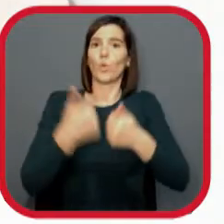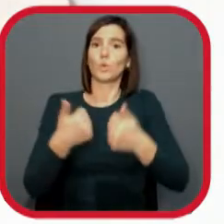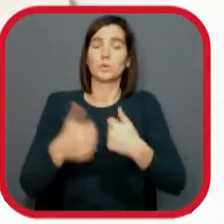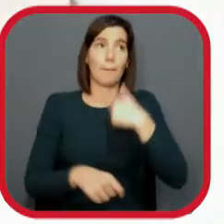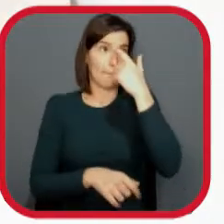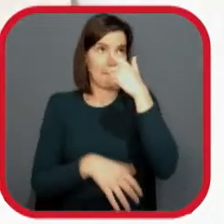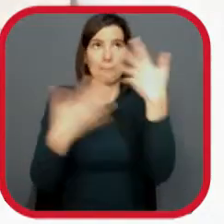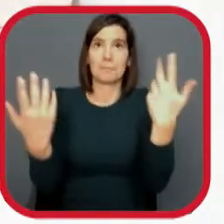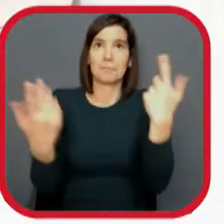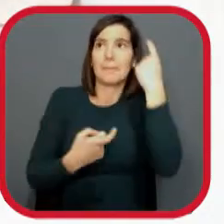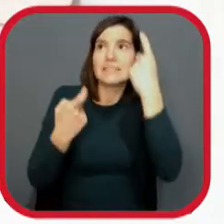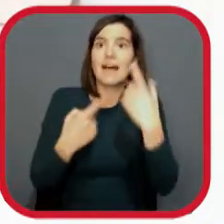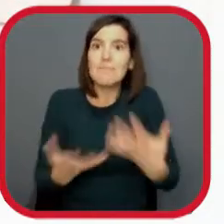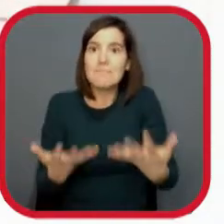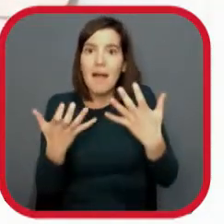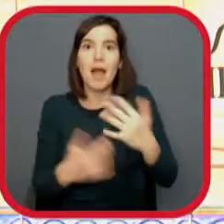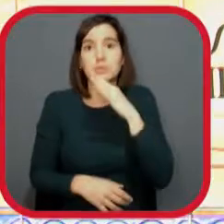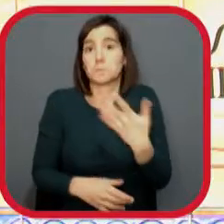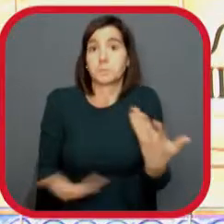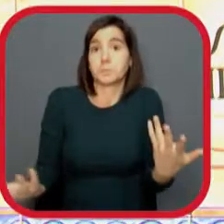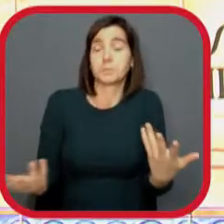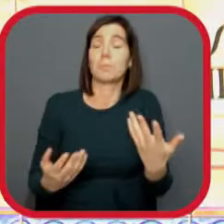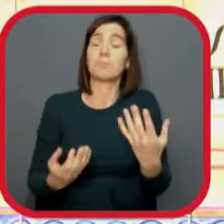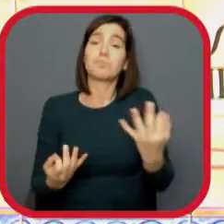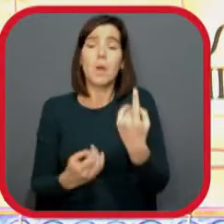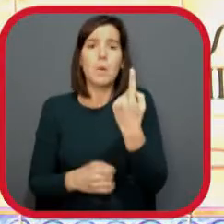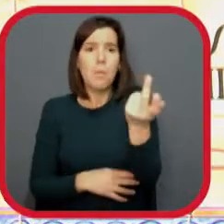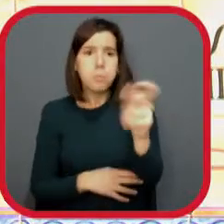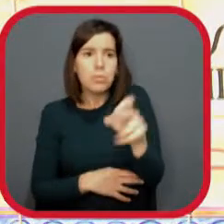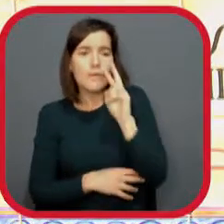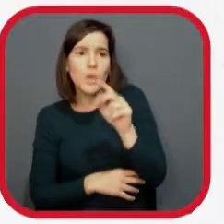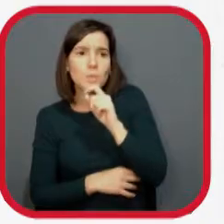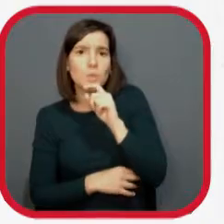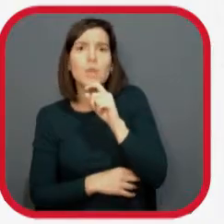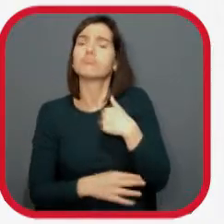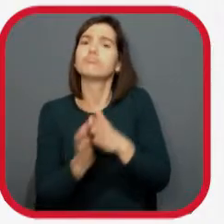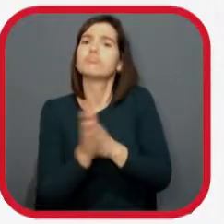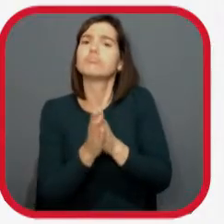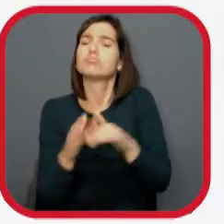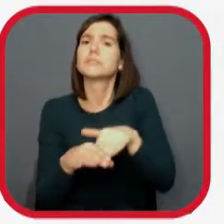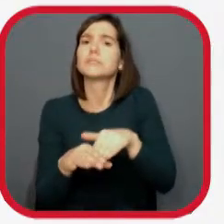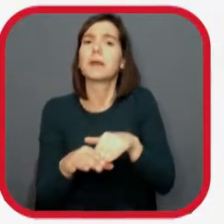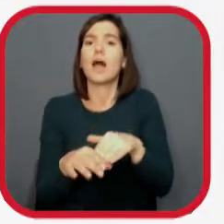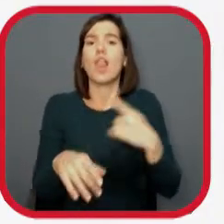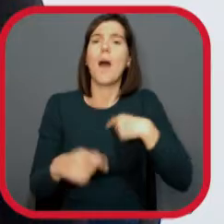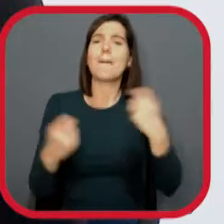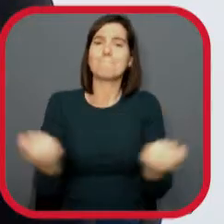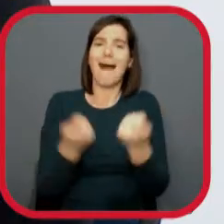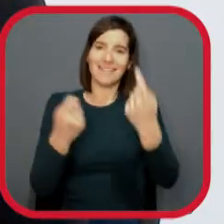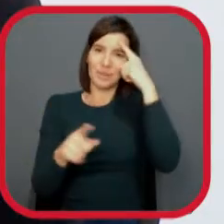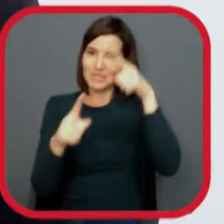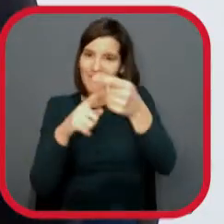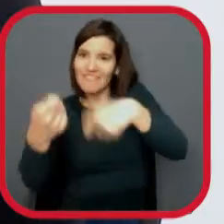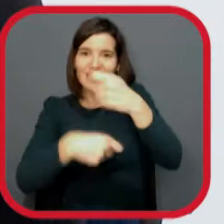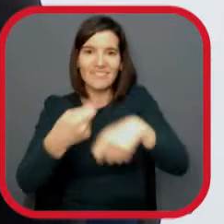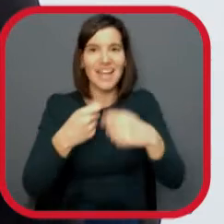concursal. Nunca pensei em vir para a Polícia de Segurança Pública. Vi esta oportunidade e decidi agarrá-la. Nós não fazemos marketing